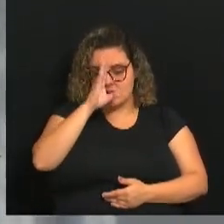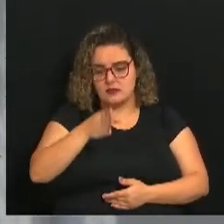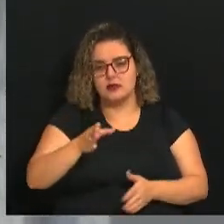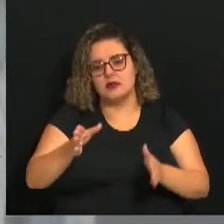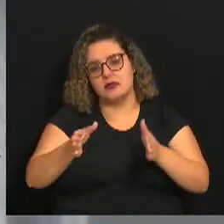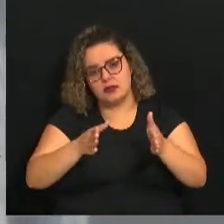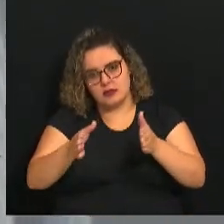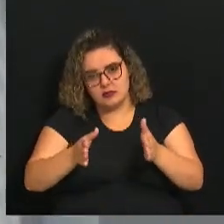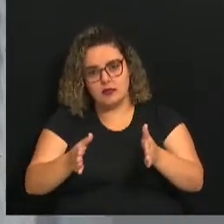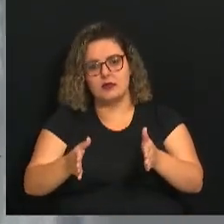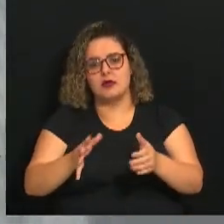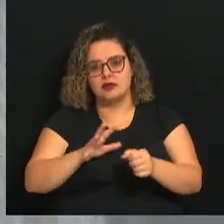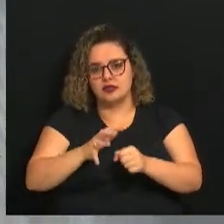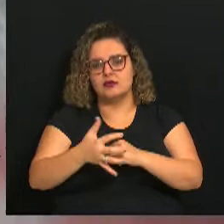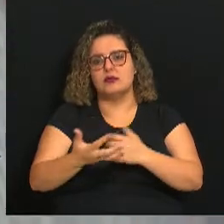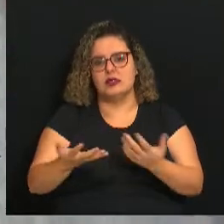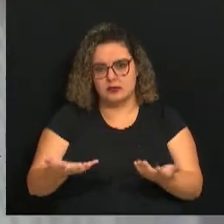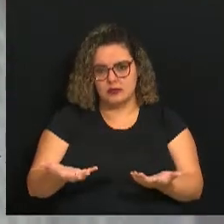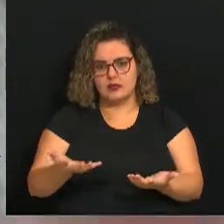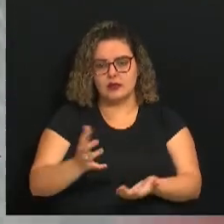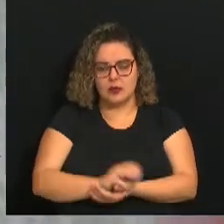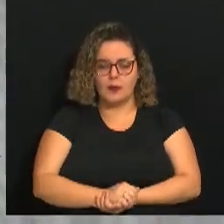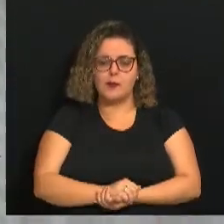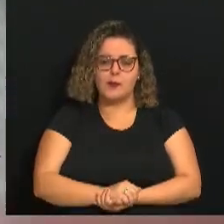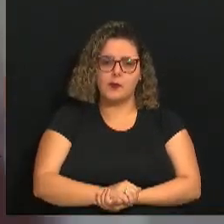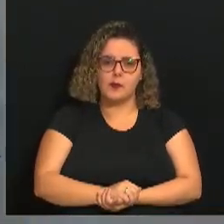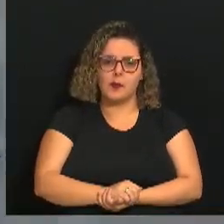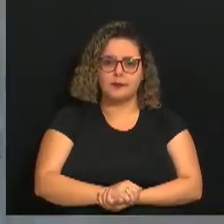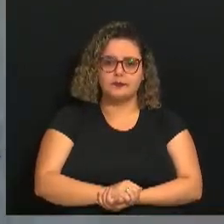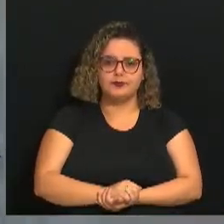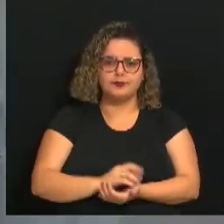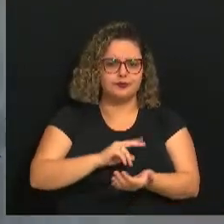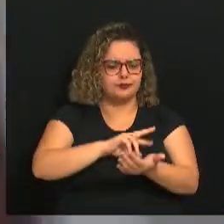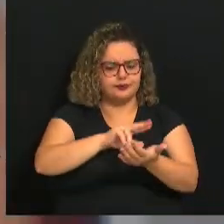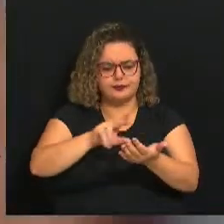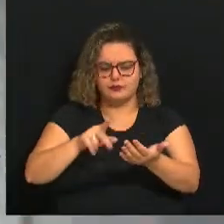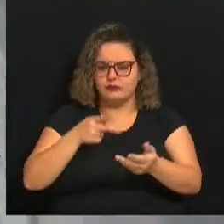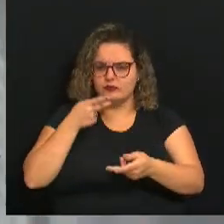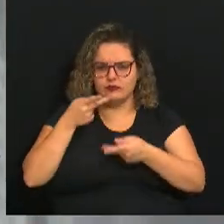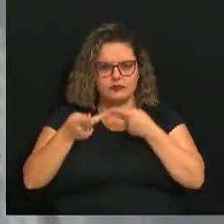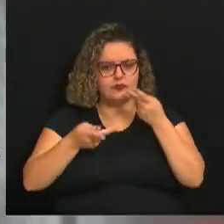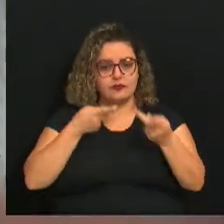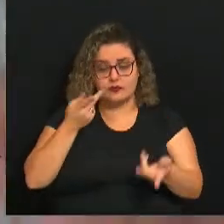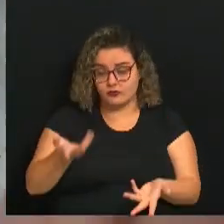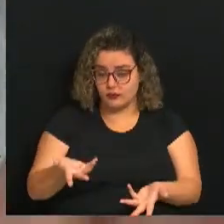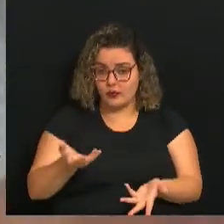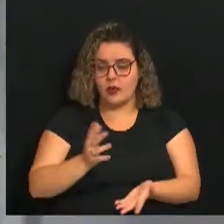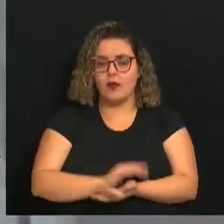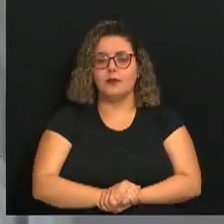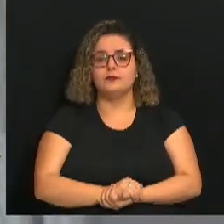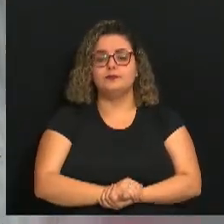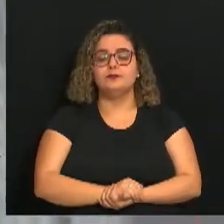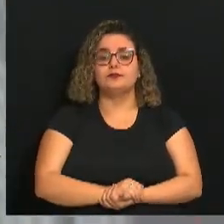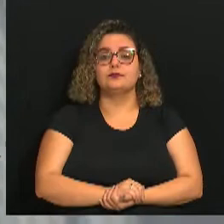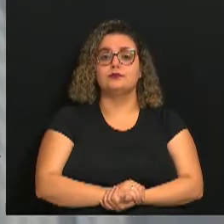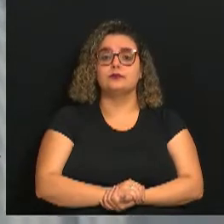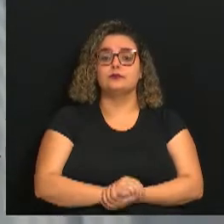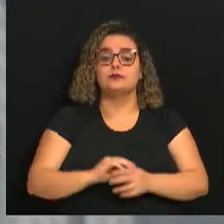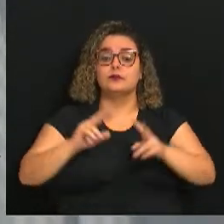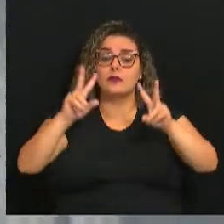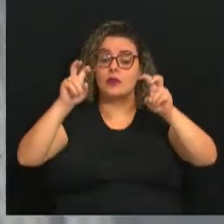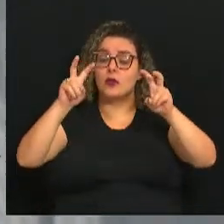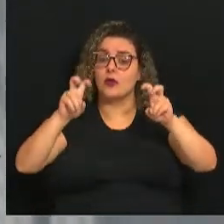das escolas. Então, há diversos questionamentos desse tipo. Soma-se a isso um questionamento, inclusive, mais